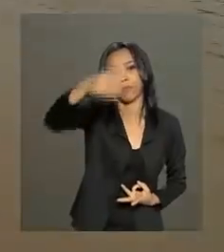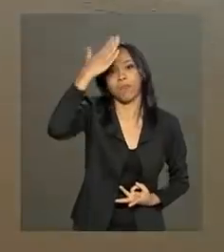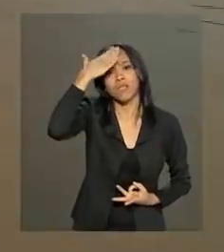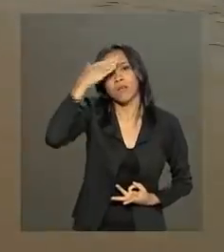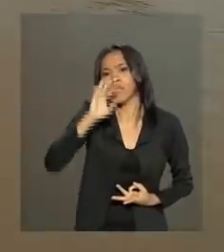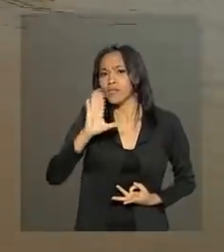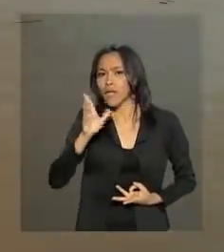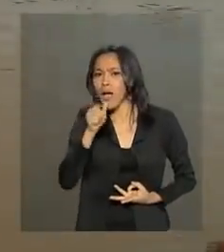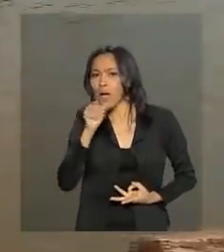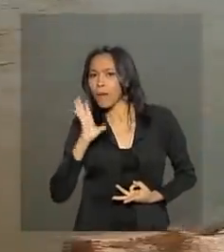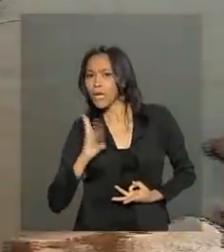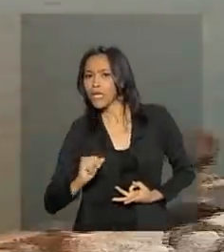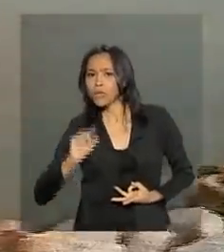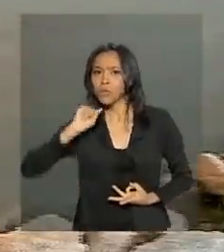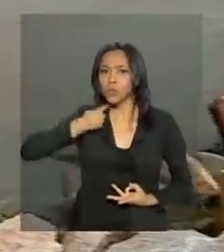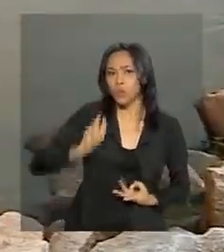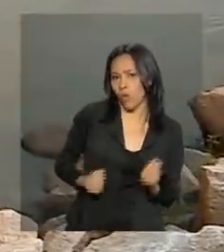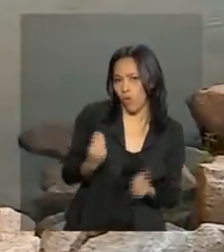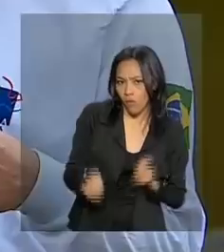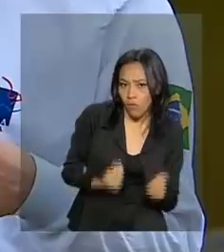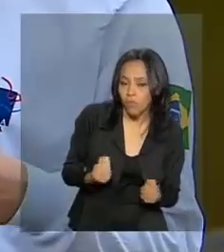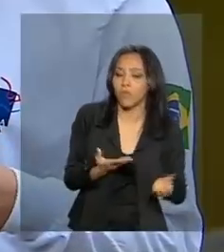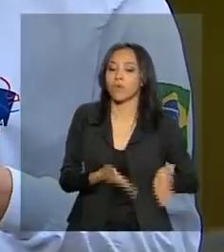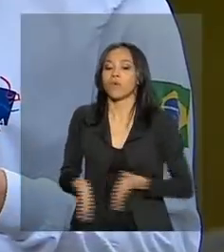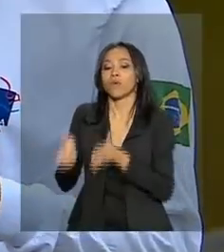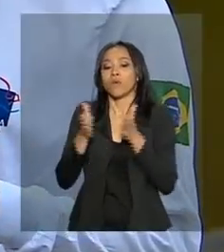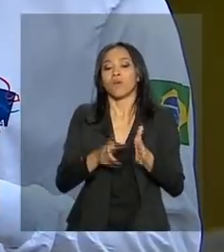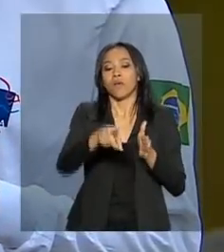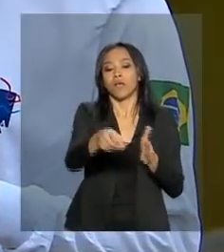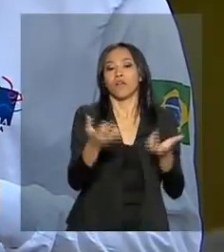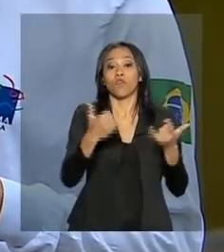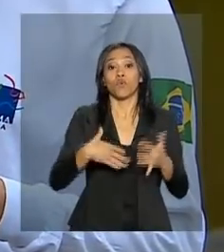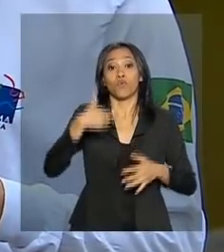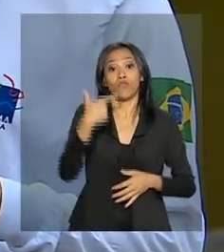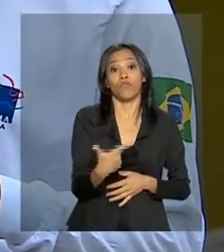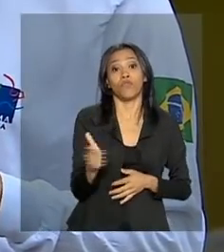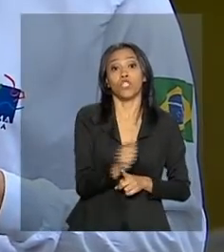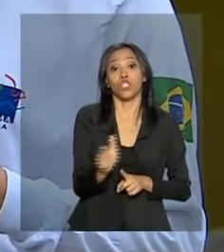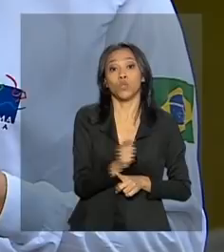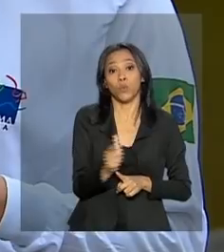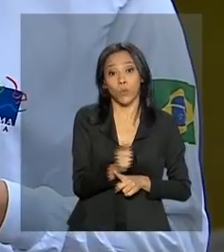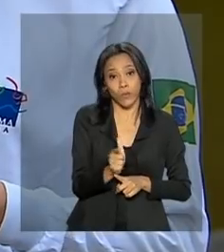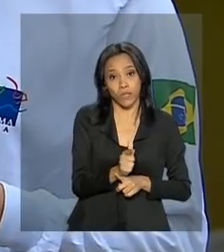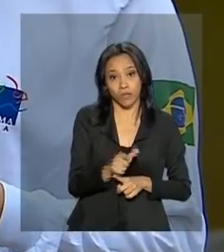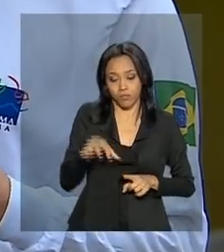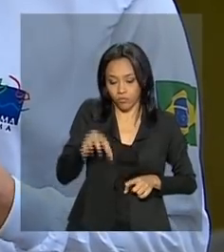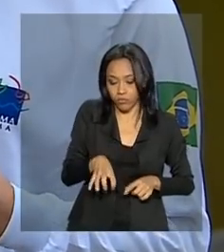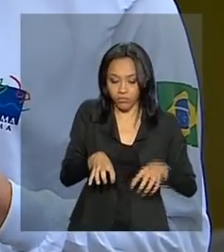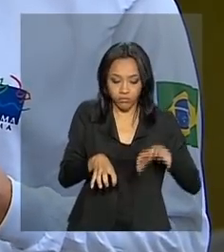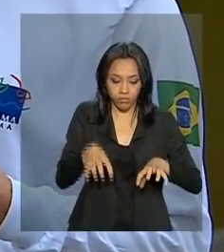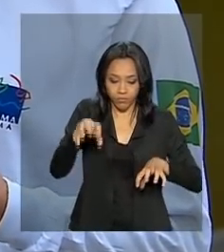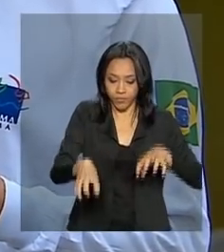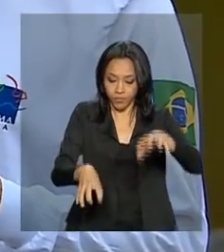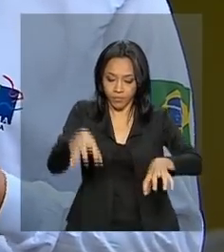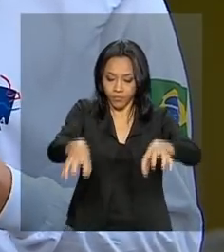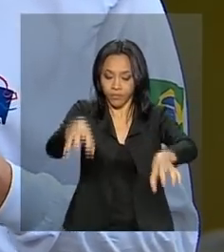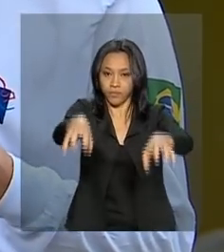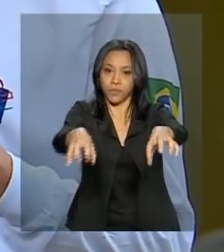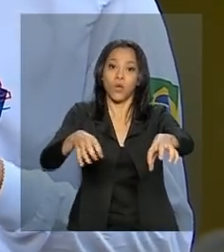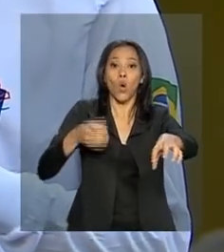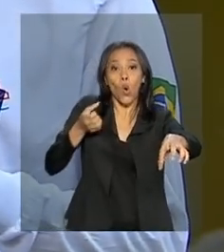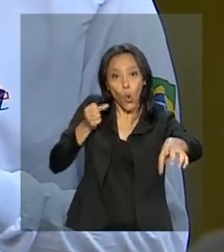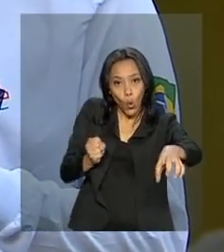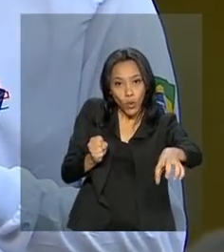do Rio Doce. Foram instaladas 22 estações de monitoramento, né, estações automáticas. 8 delas são